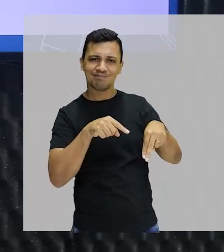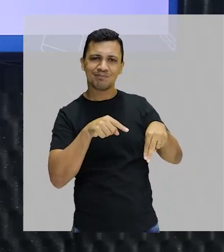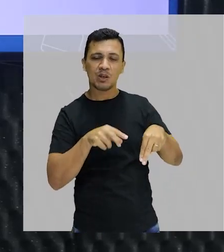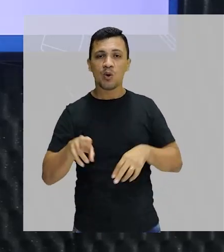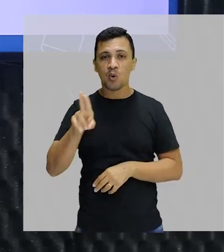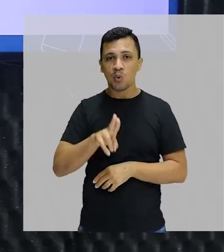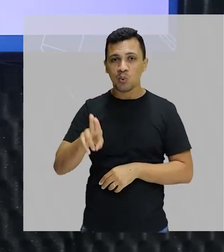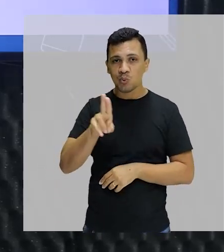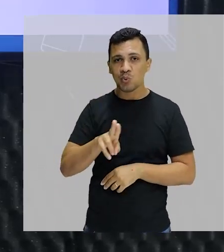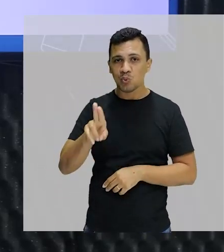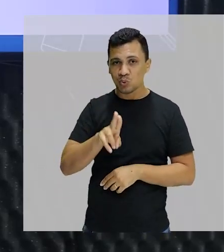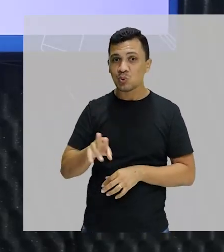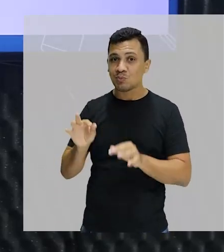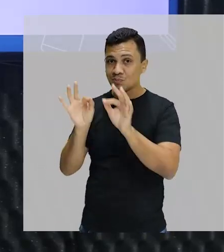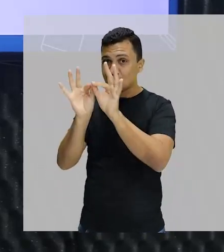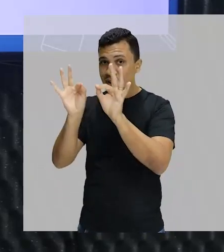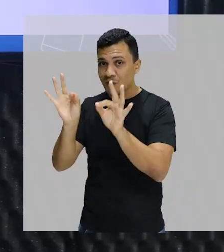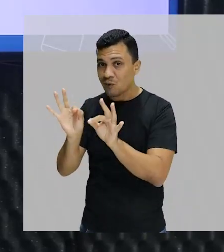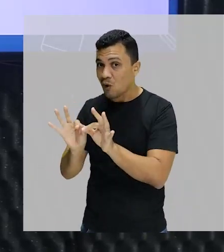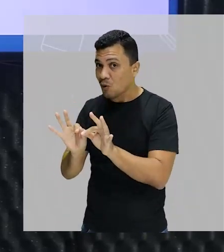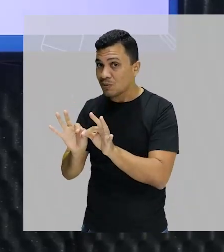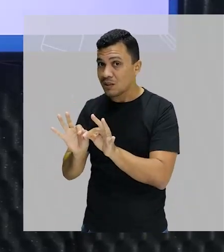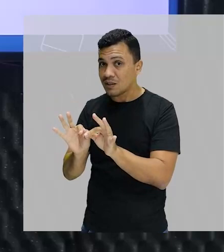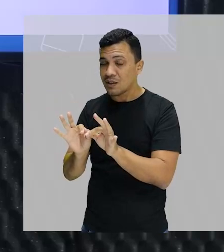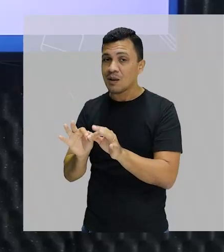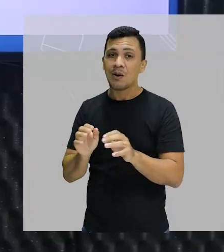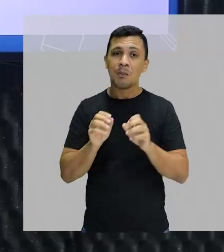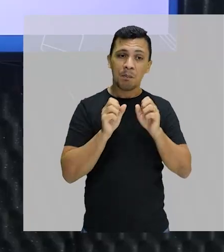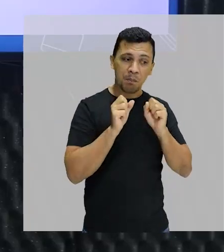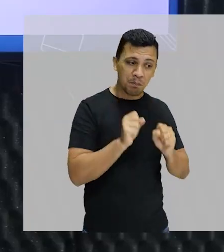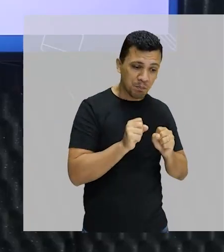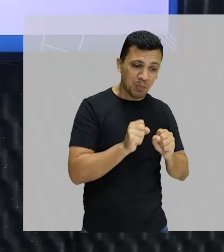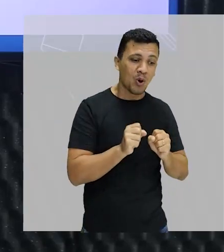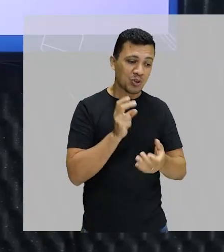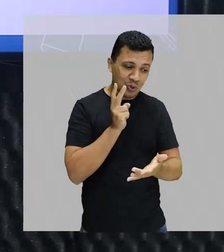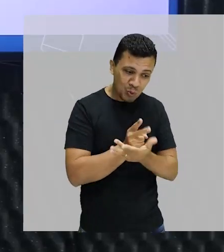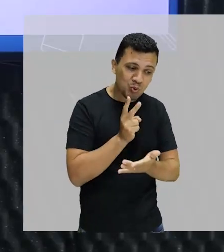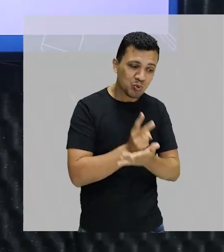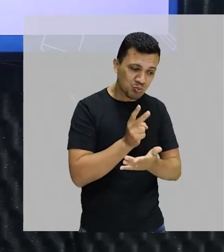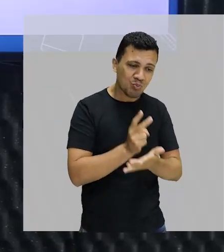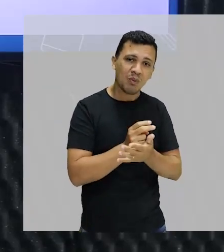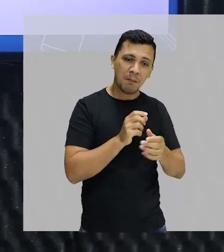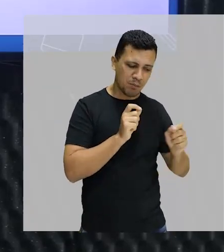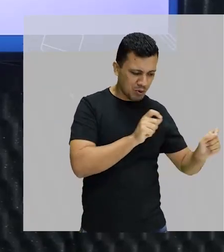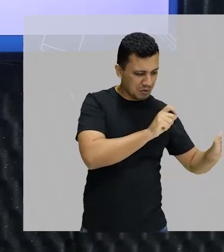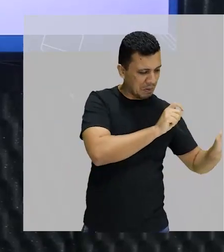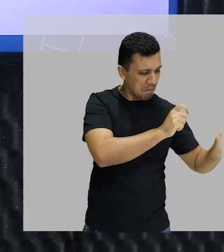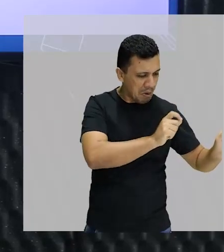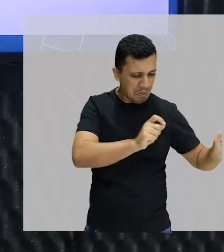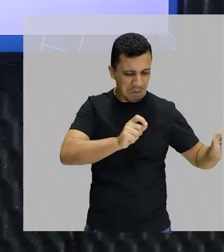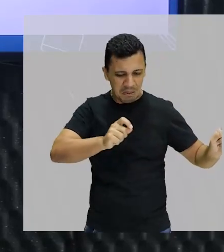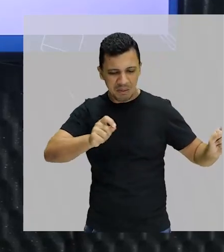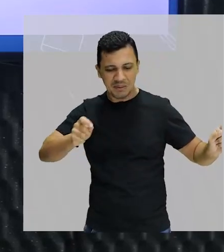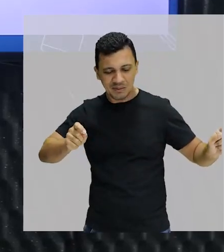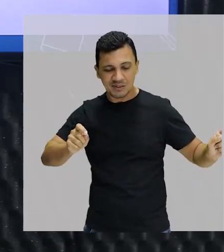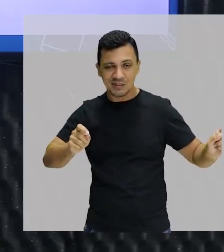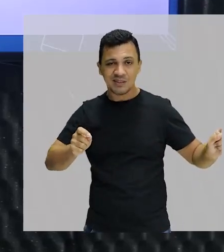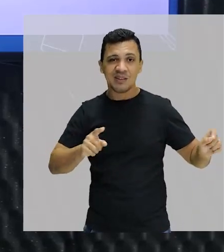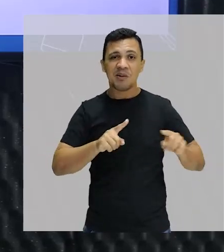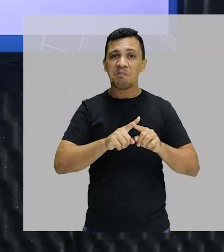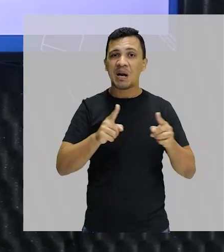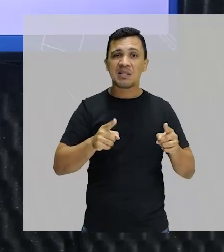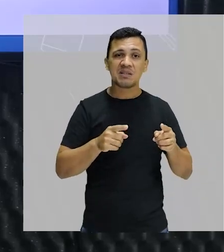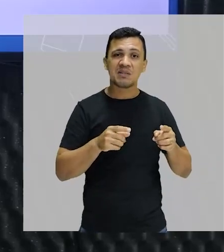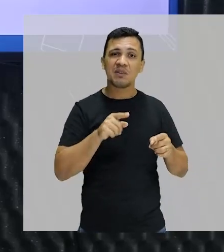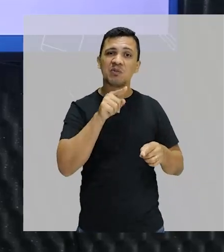fazendo uso do termo geral. Não está errado você completar a sequência. Você só vai escrever termos que não foram informados, não